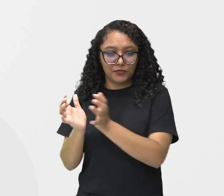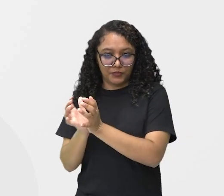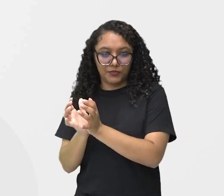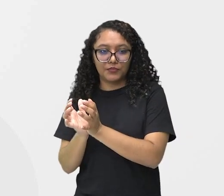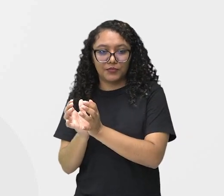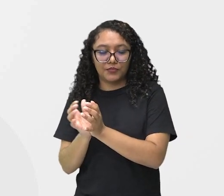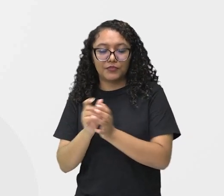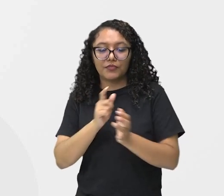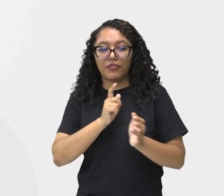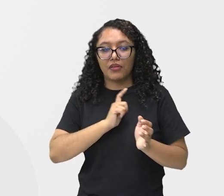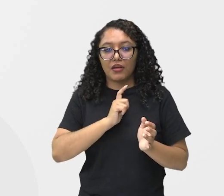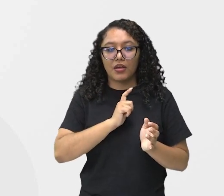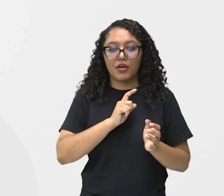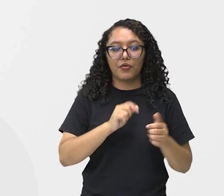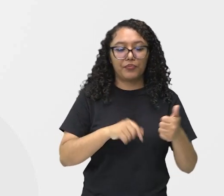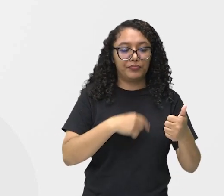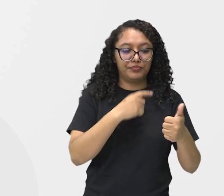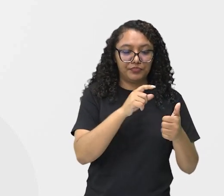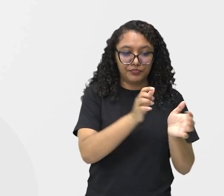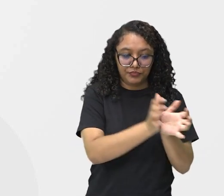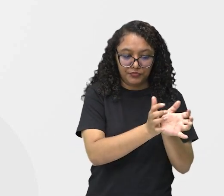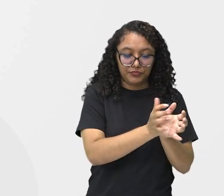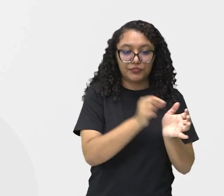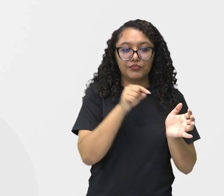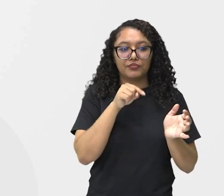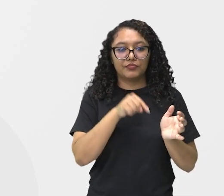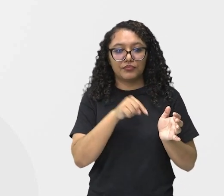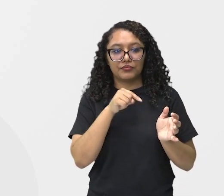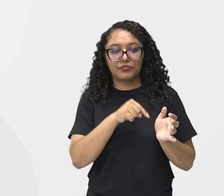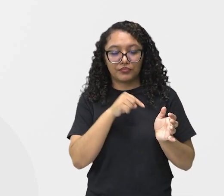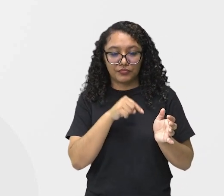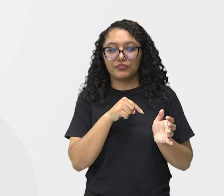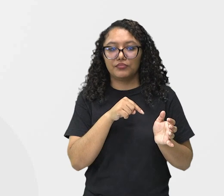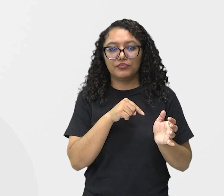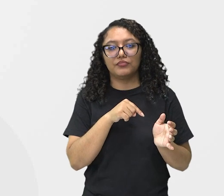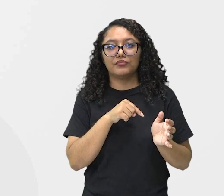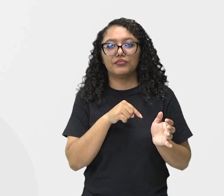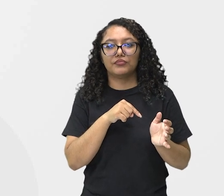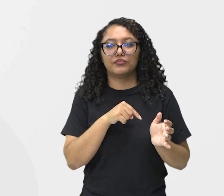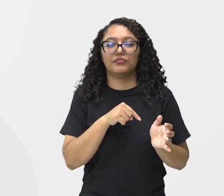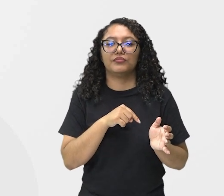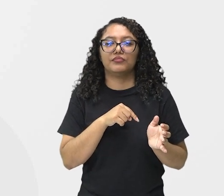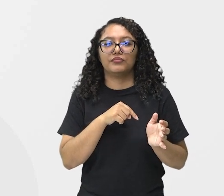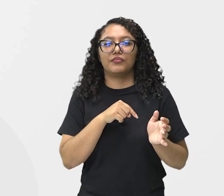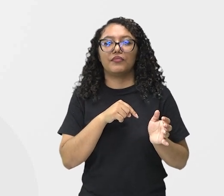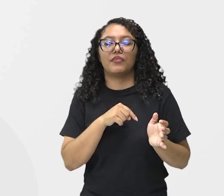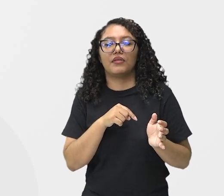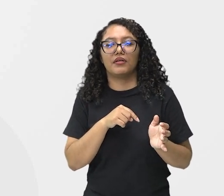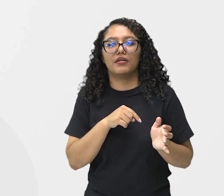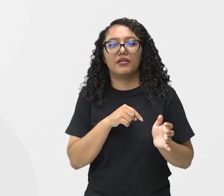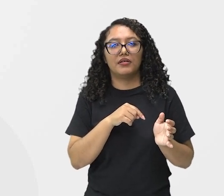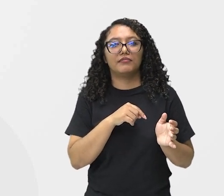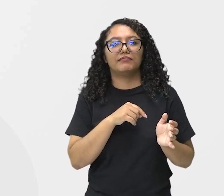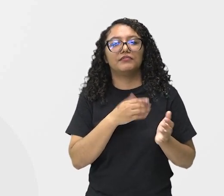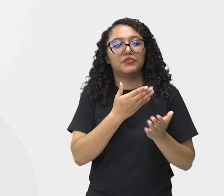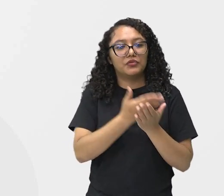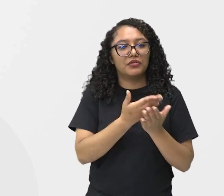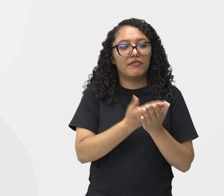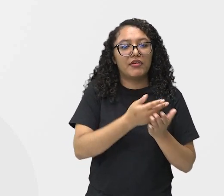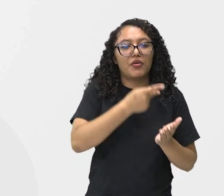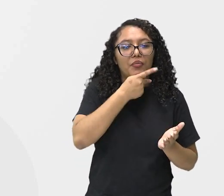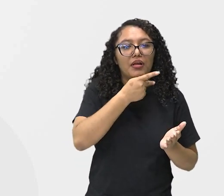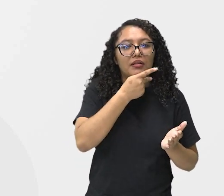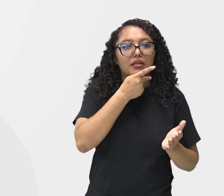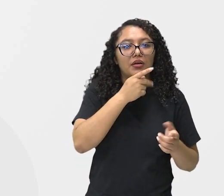para o primeiro grupo. O primeiro grupo é o grupo que seguia